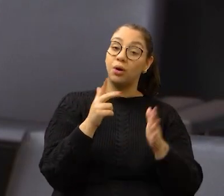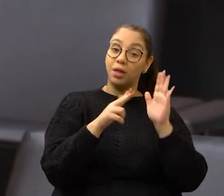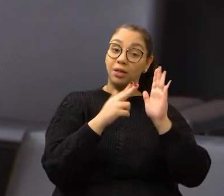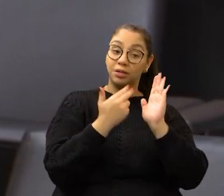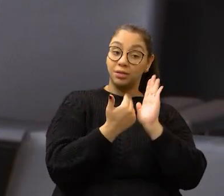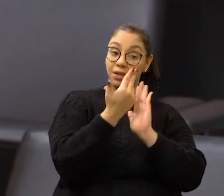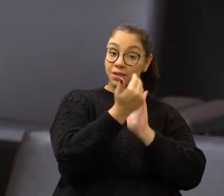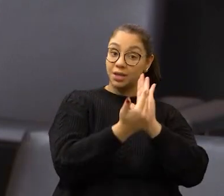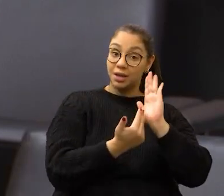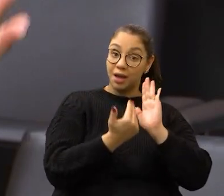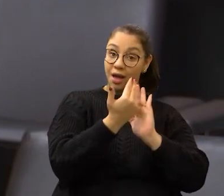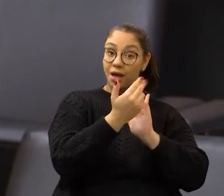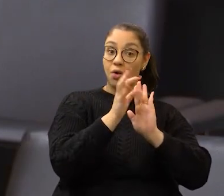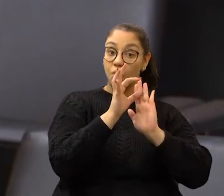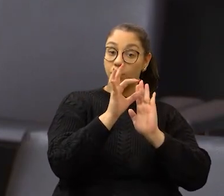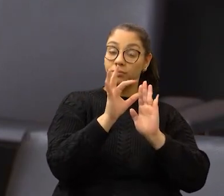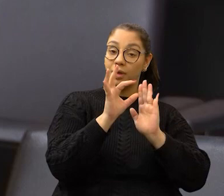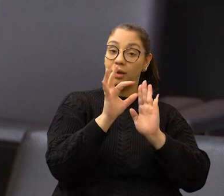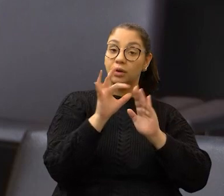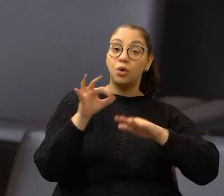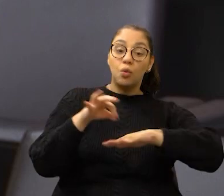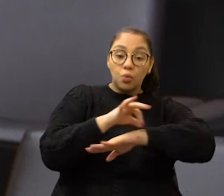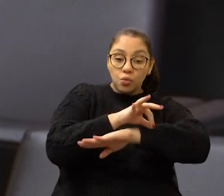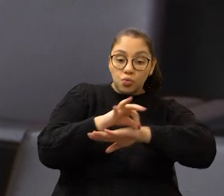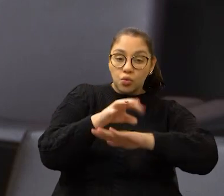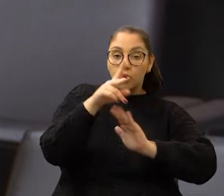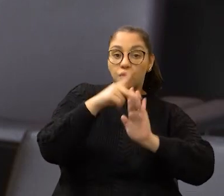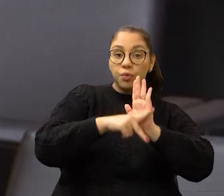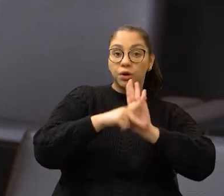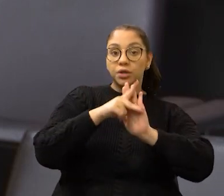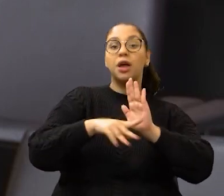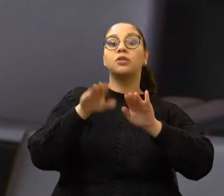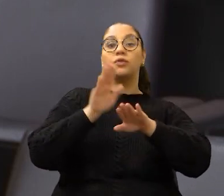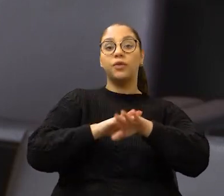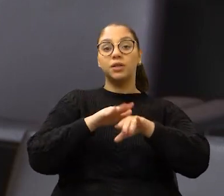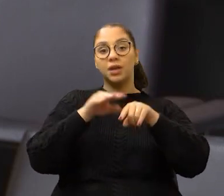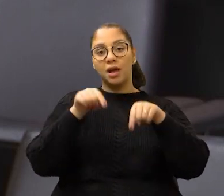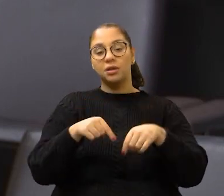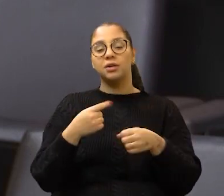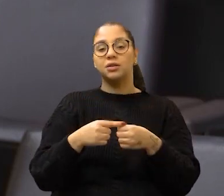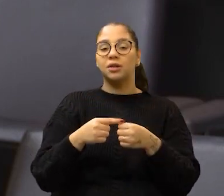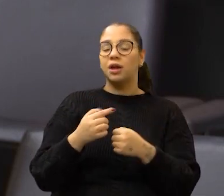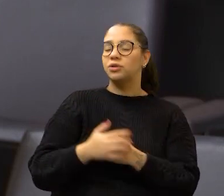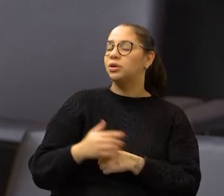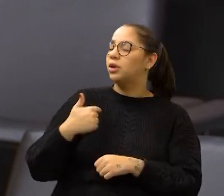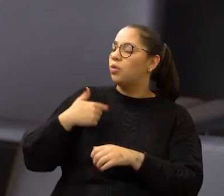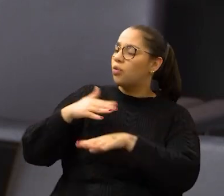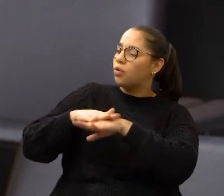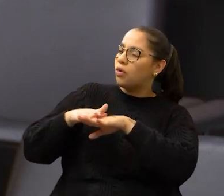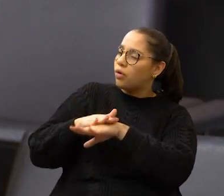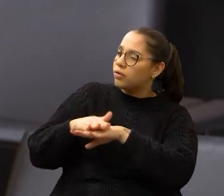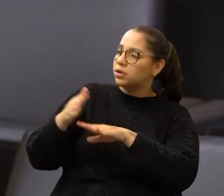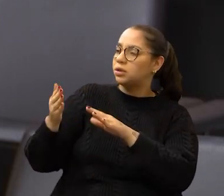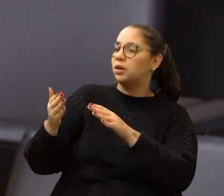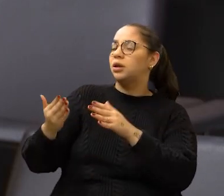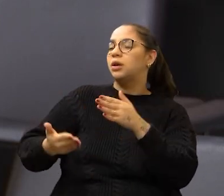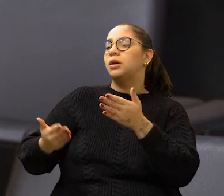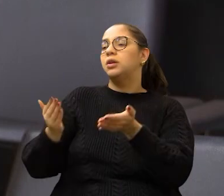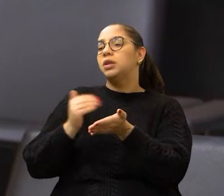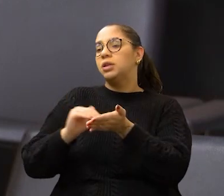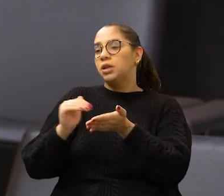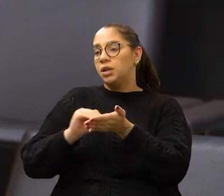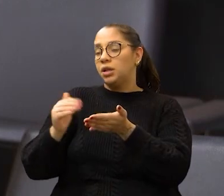desenhar um projeto para poder fazer acontecer na cidade. E conversando com a Secretaria de